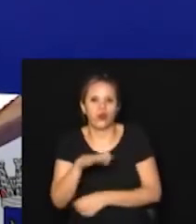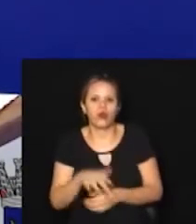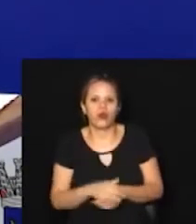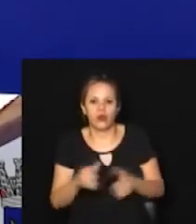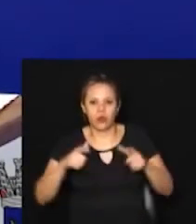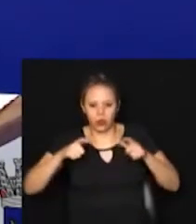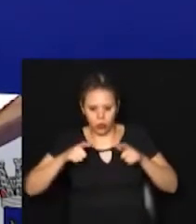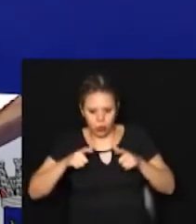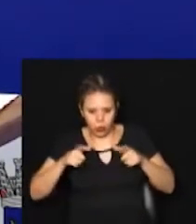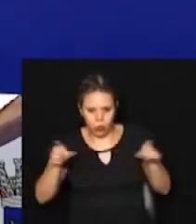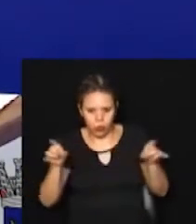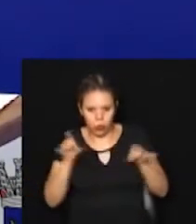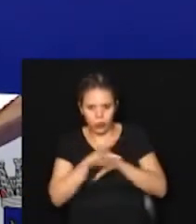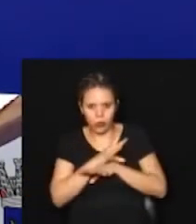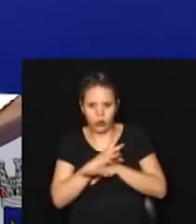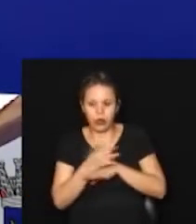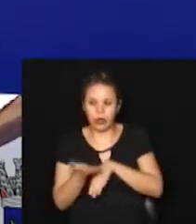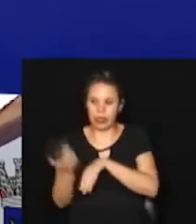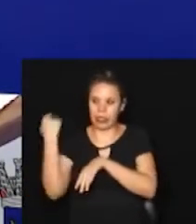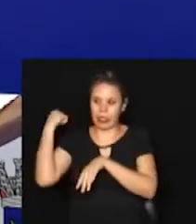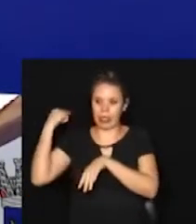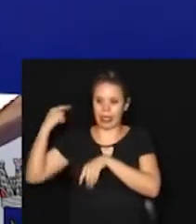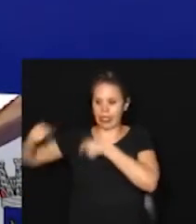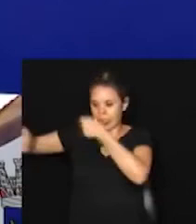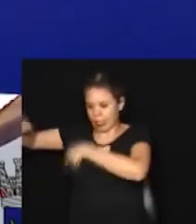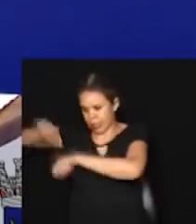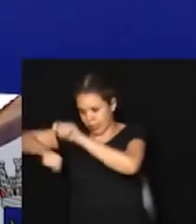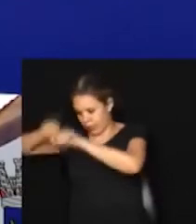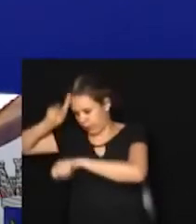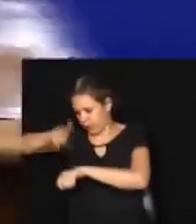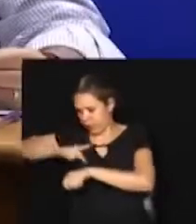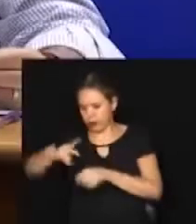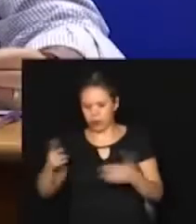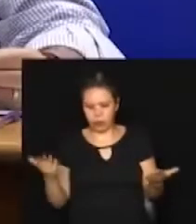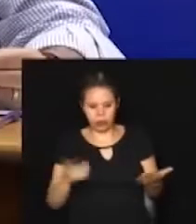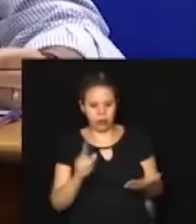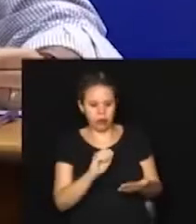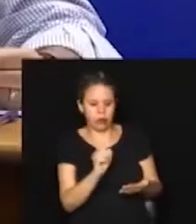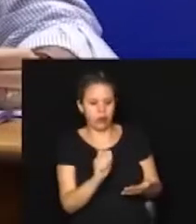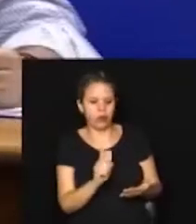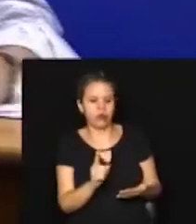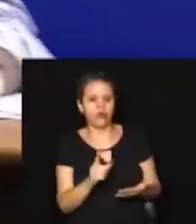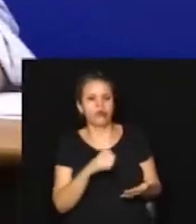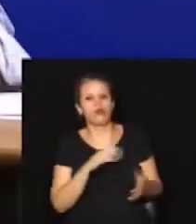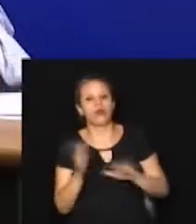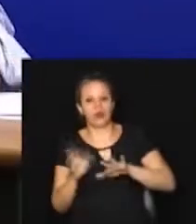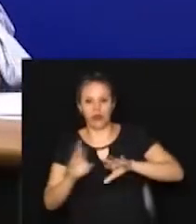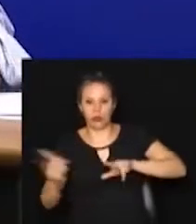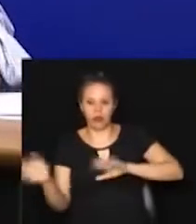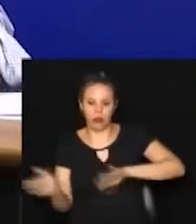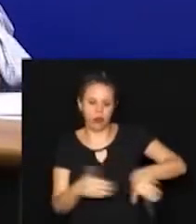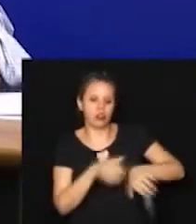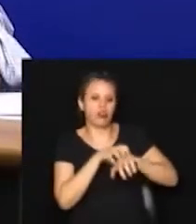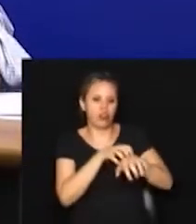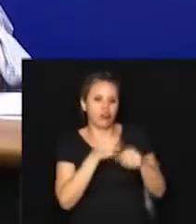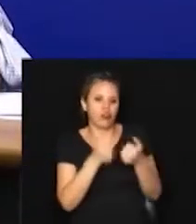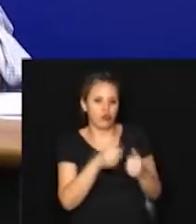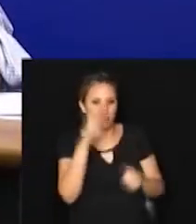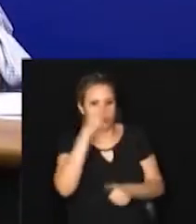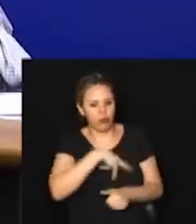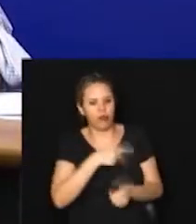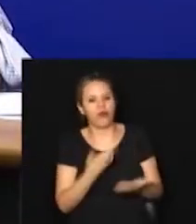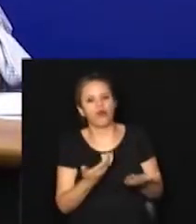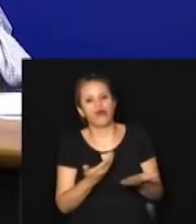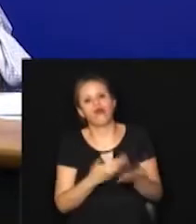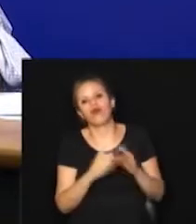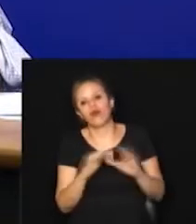prato feito. Antes eles serviam as próprias refeições. Transporte escolar terá novas regras para reduzir